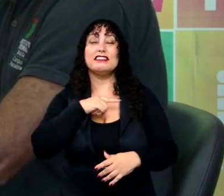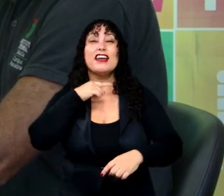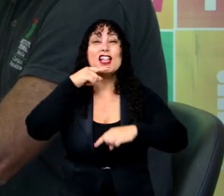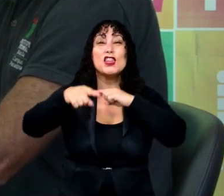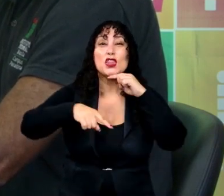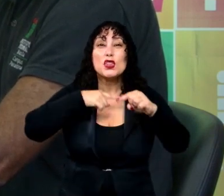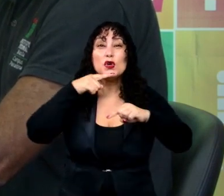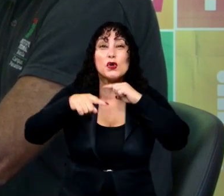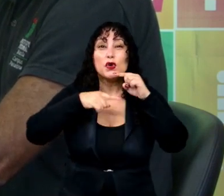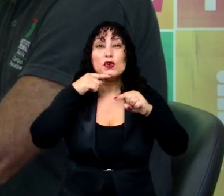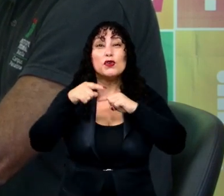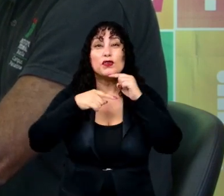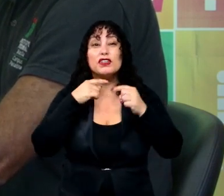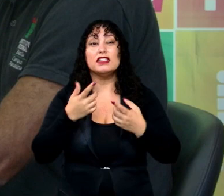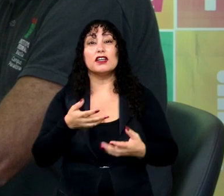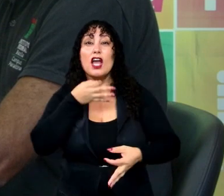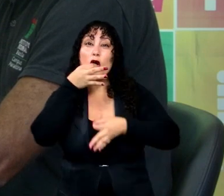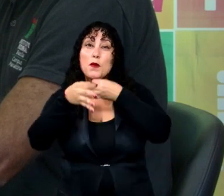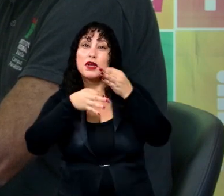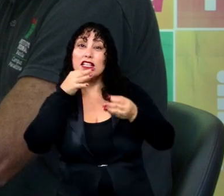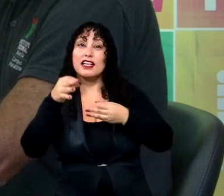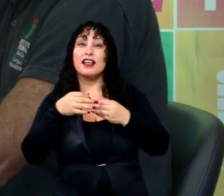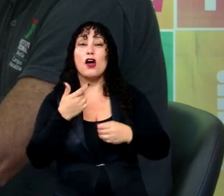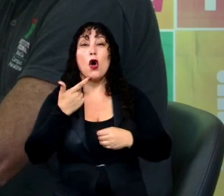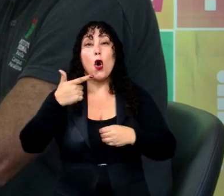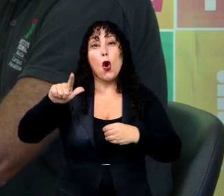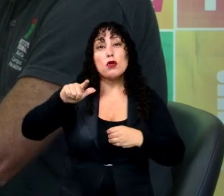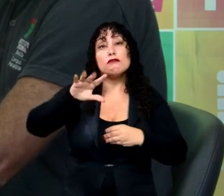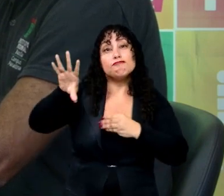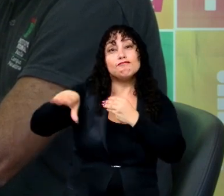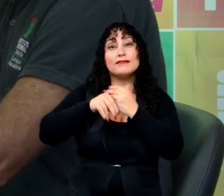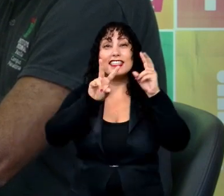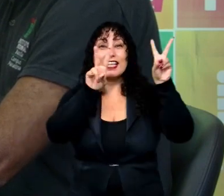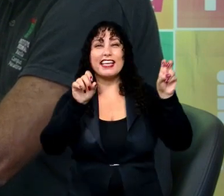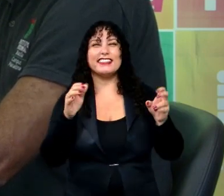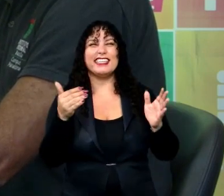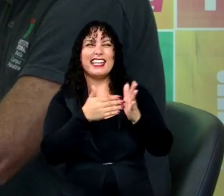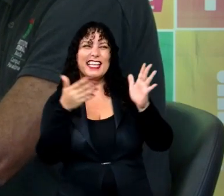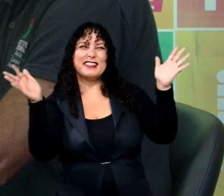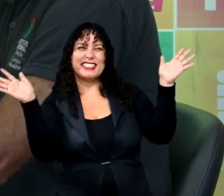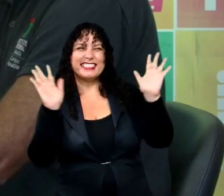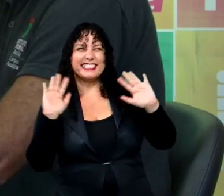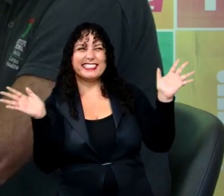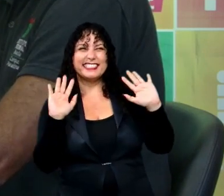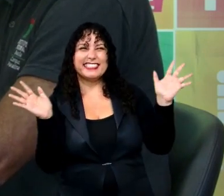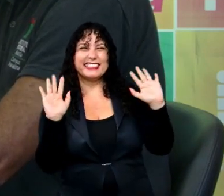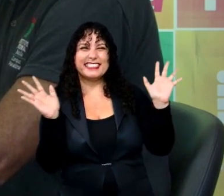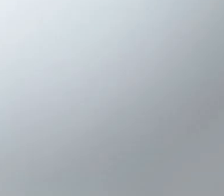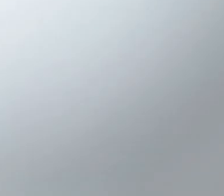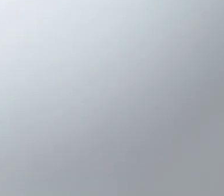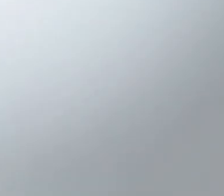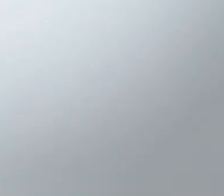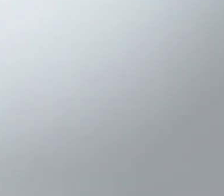dúvidas né ou queiram sugerir outras pautas também e até mais tchau tchau